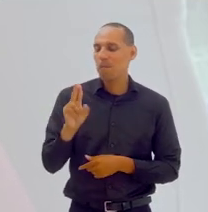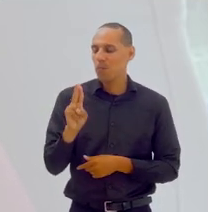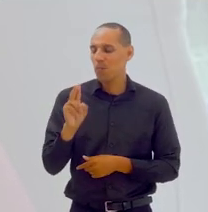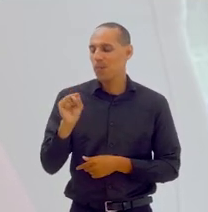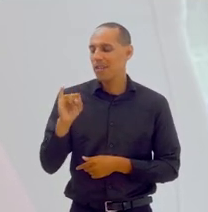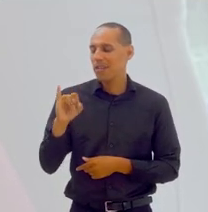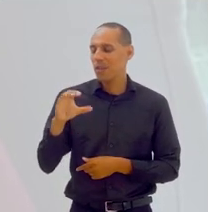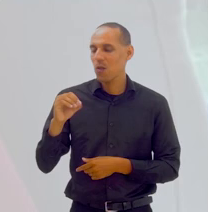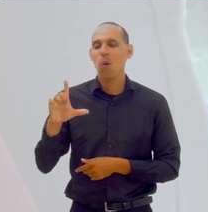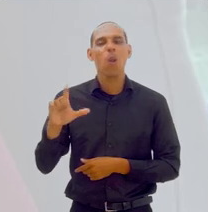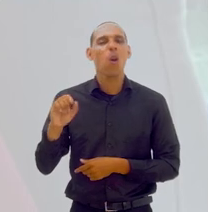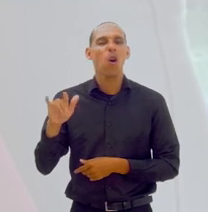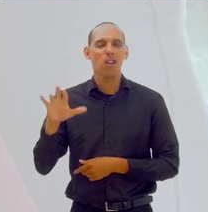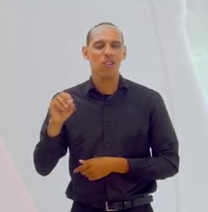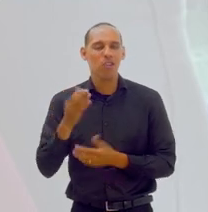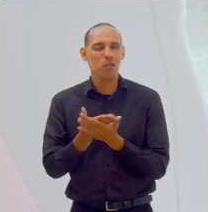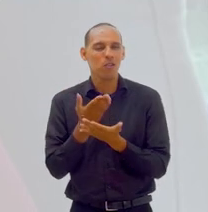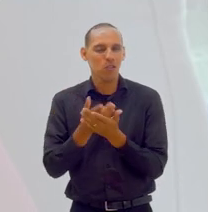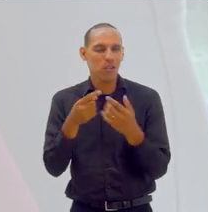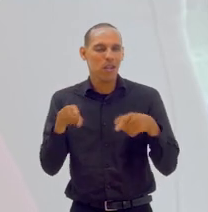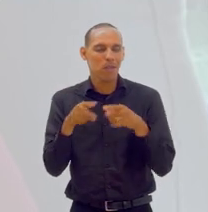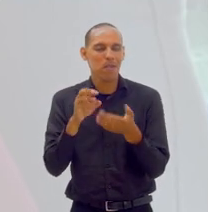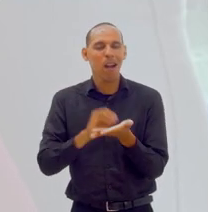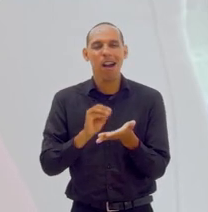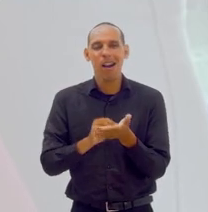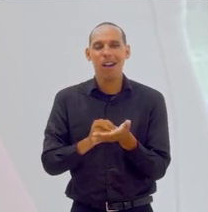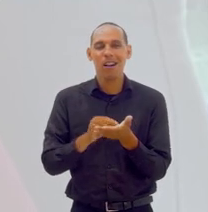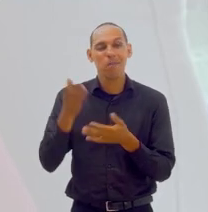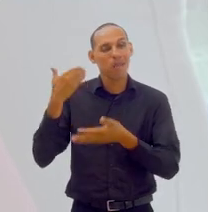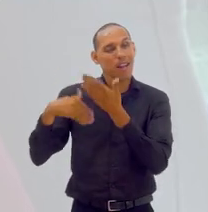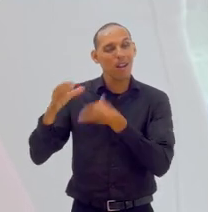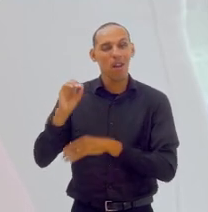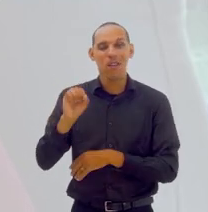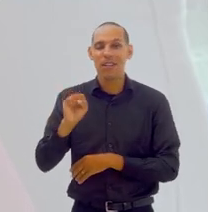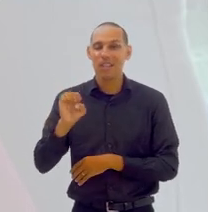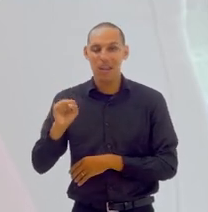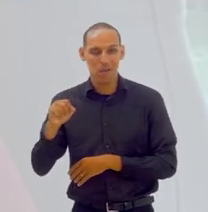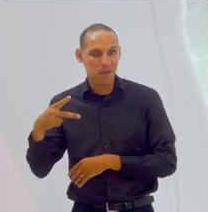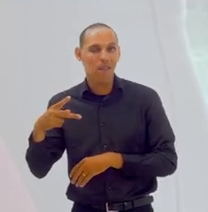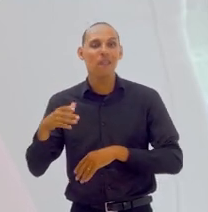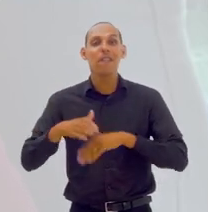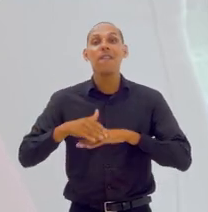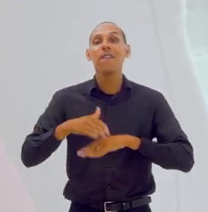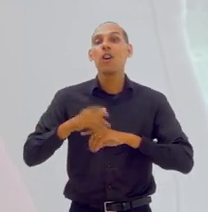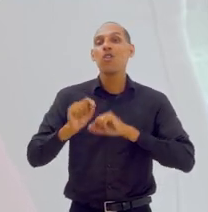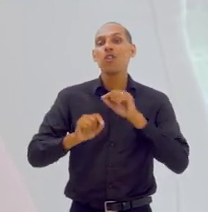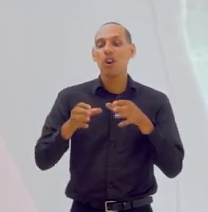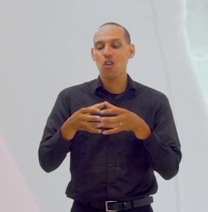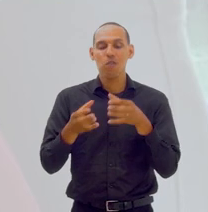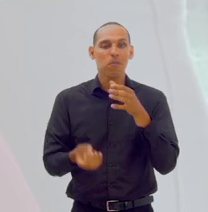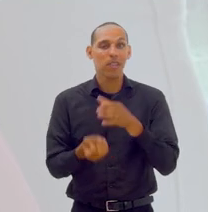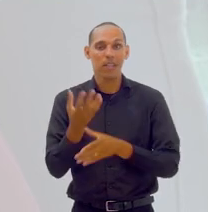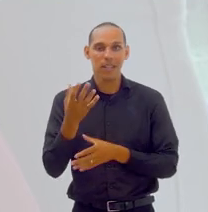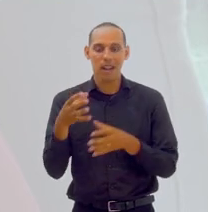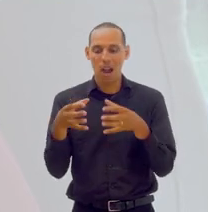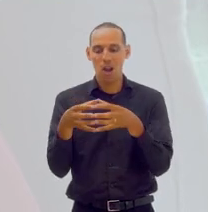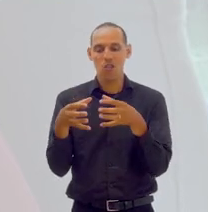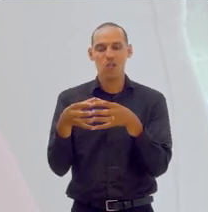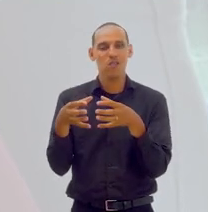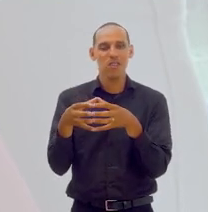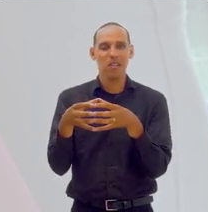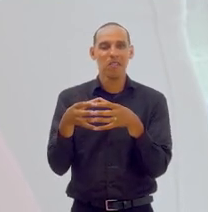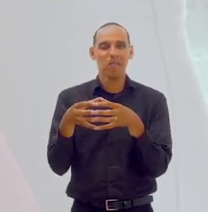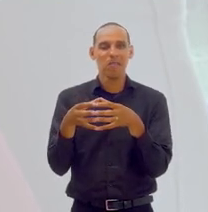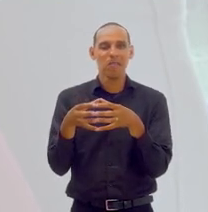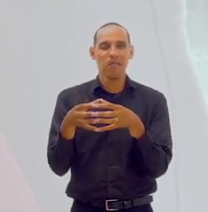musicológico mais amplo. Então foi o que a OSESP naquela época fez. Criou um grupo que